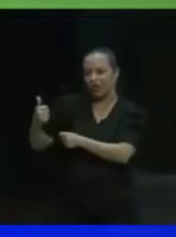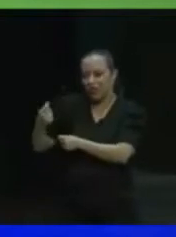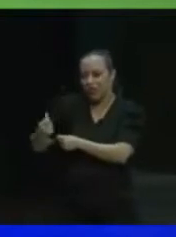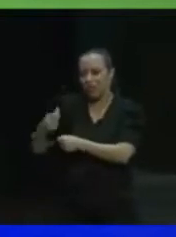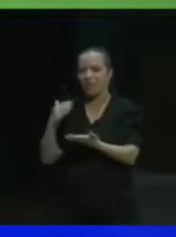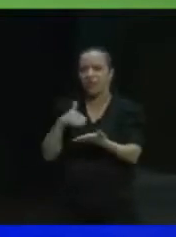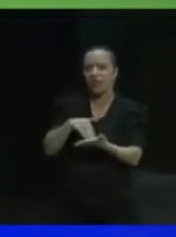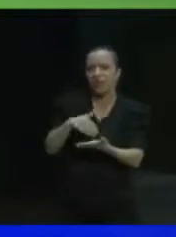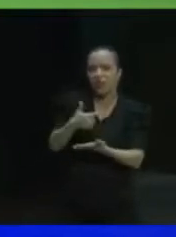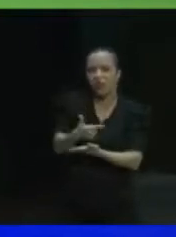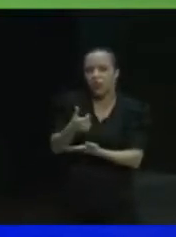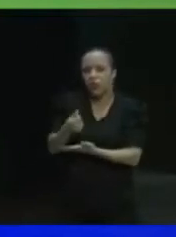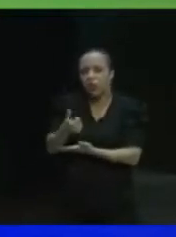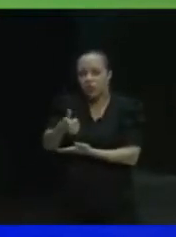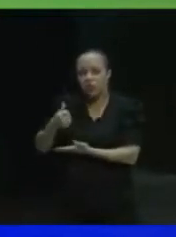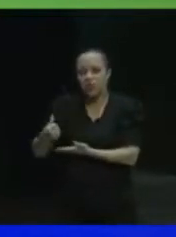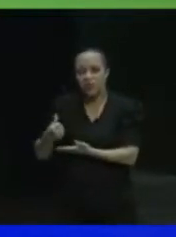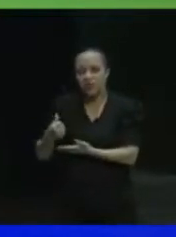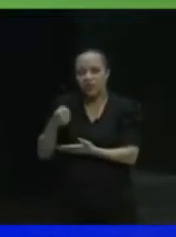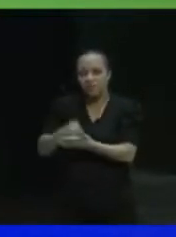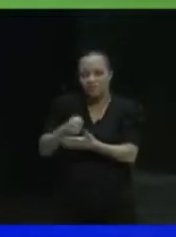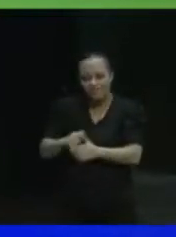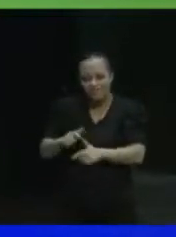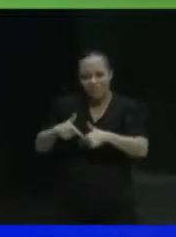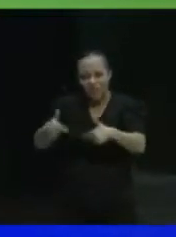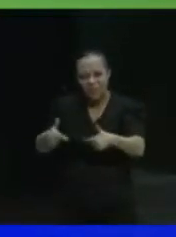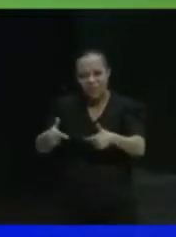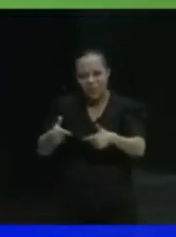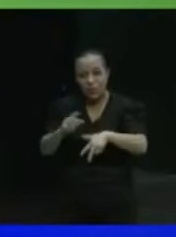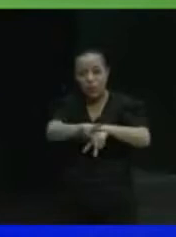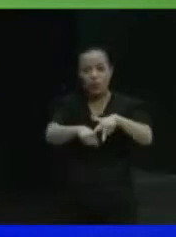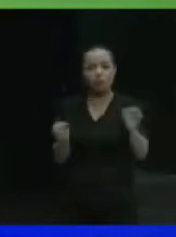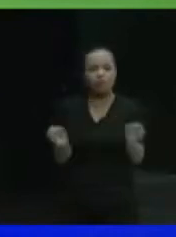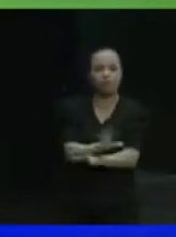2016, protestando contra a corrupção.